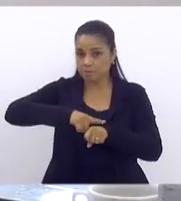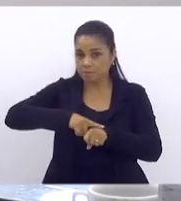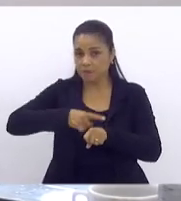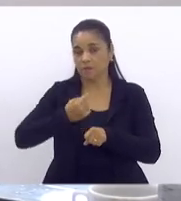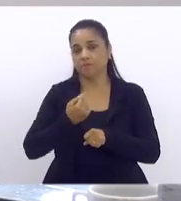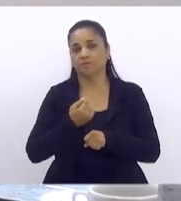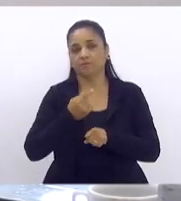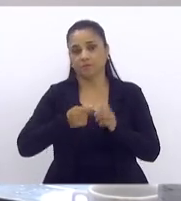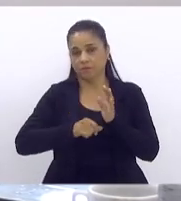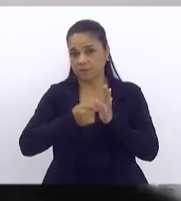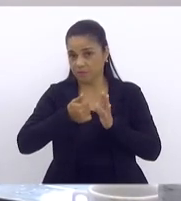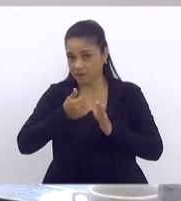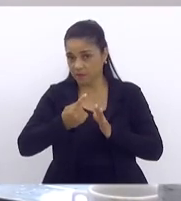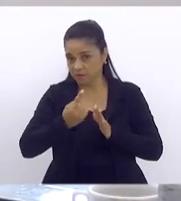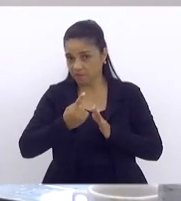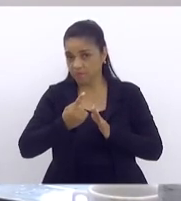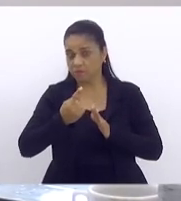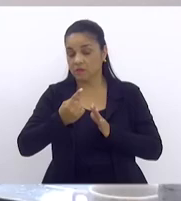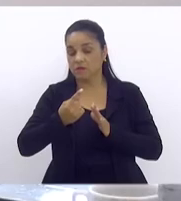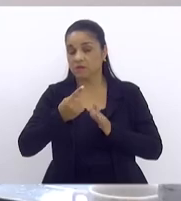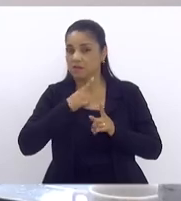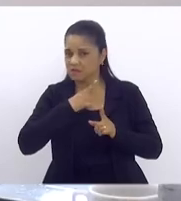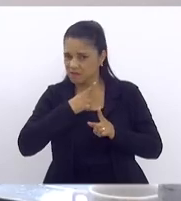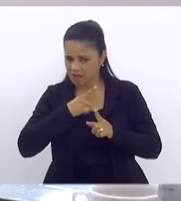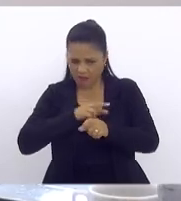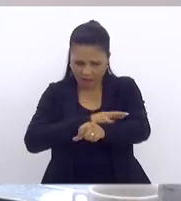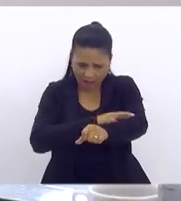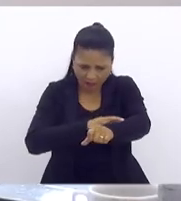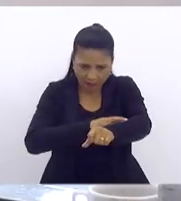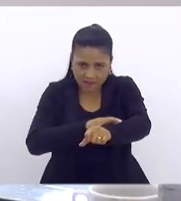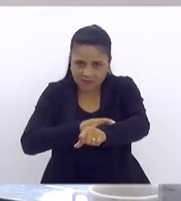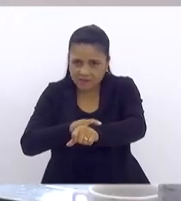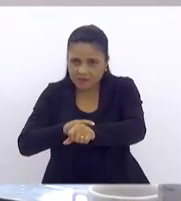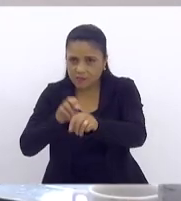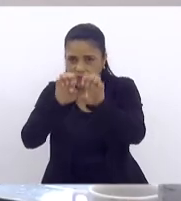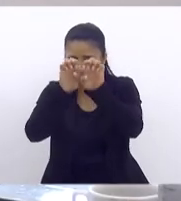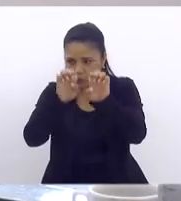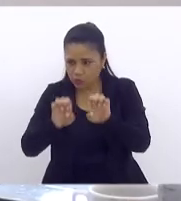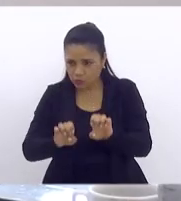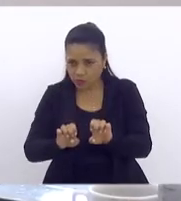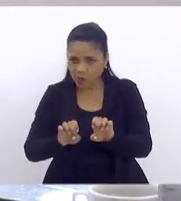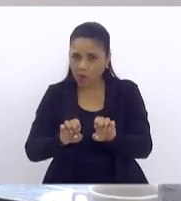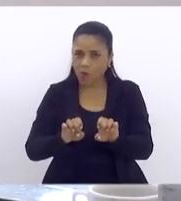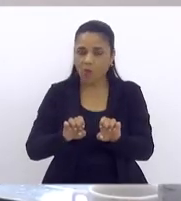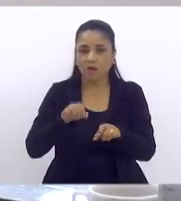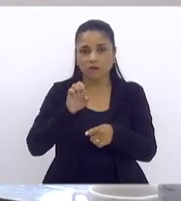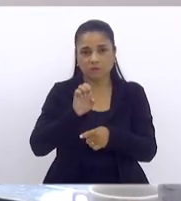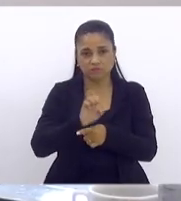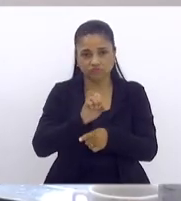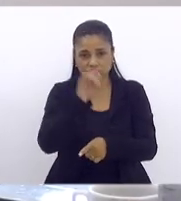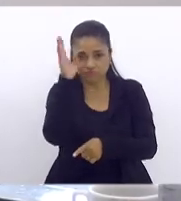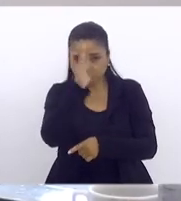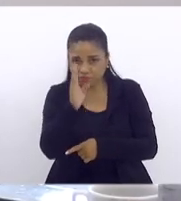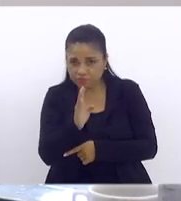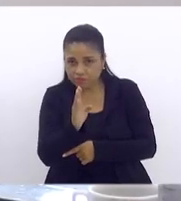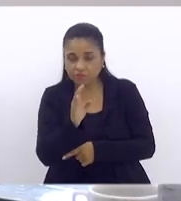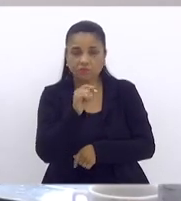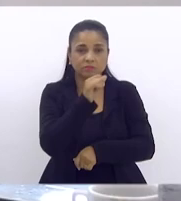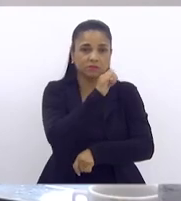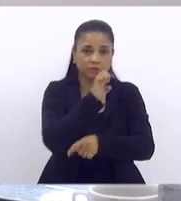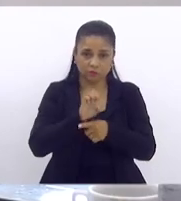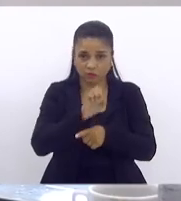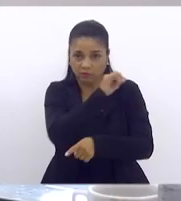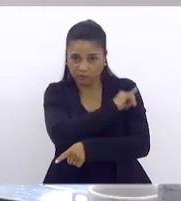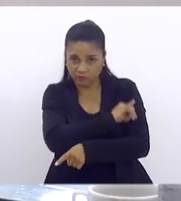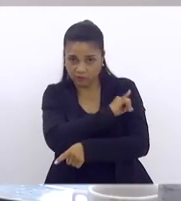que há racismo e racismo estrutural no nosso país, eu espero, honestamente, que todos os deputados que participam